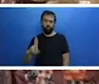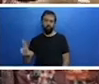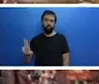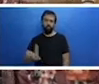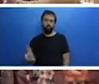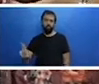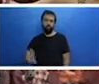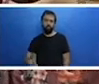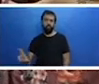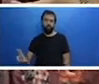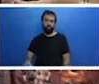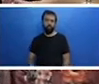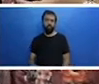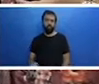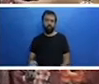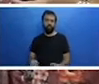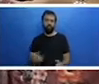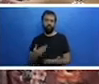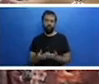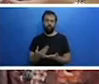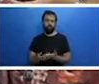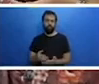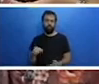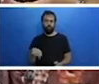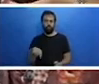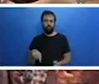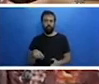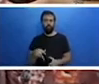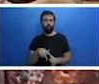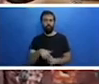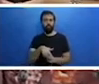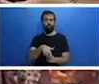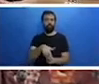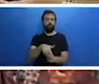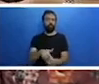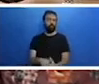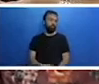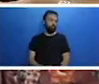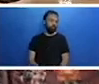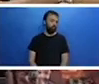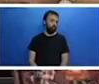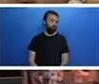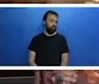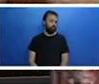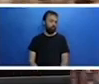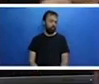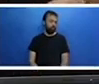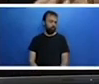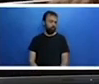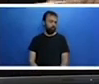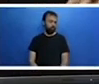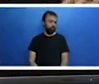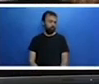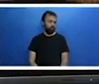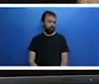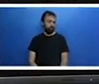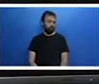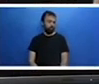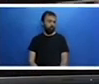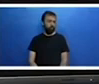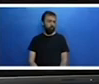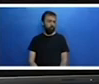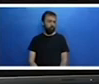todos estudaram no Giuseppe. A Diana Oliveira, a Letícia Gonçalves, a Joyce Magalhães, a Carolina Leão, a